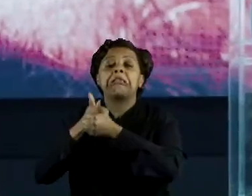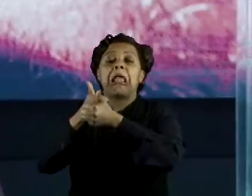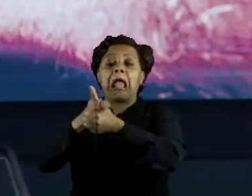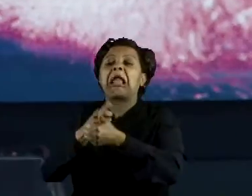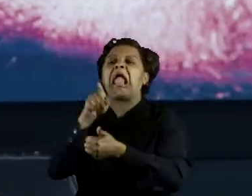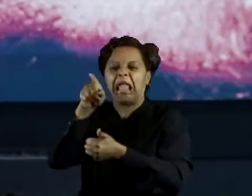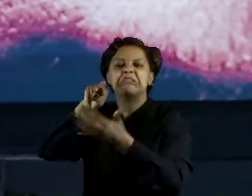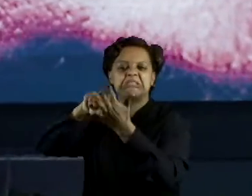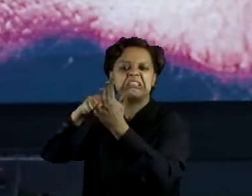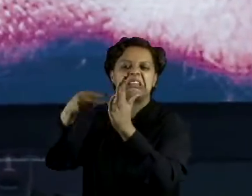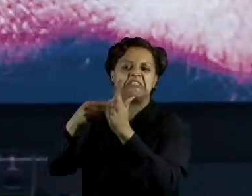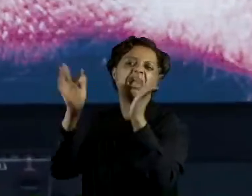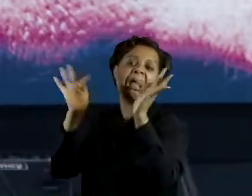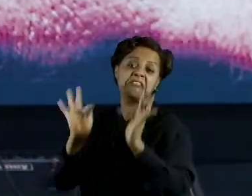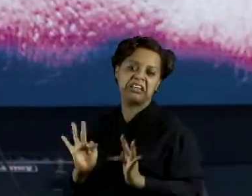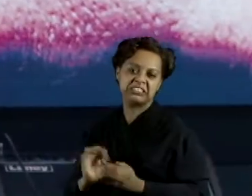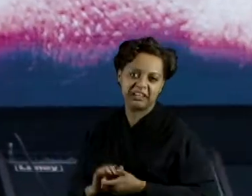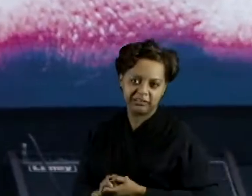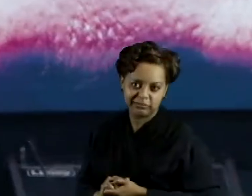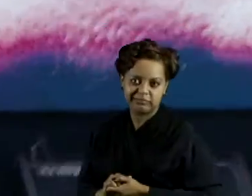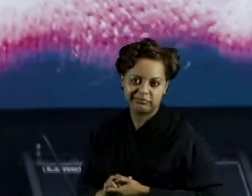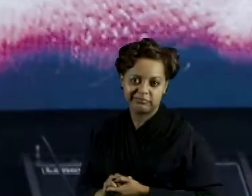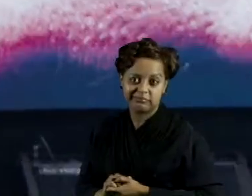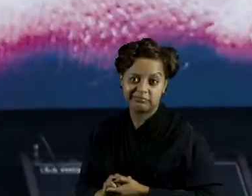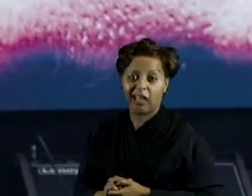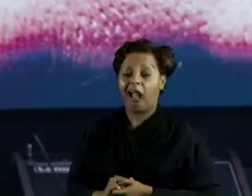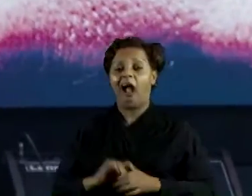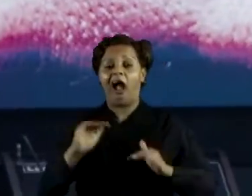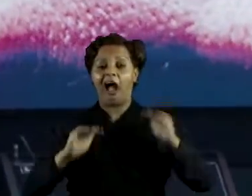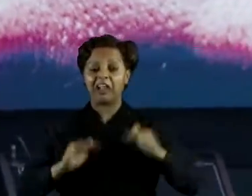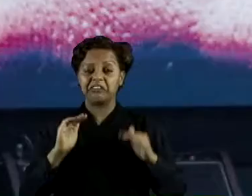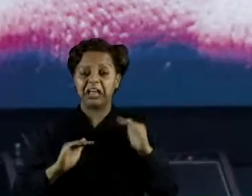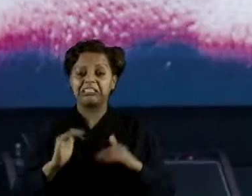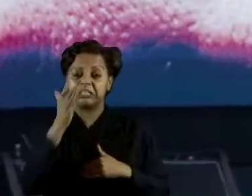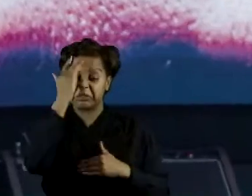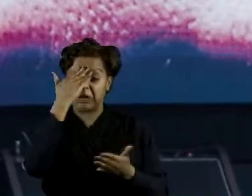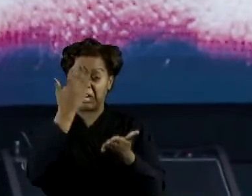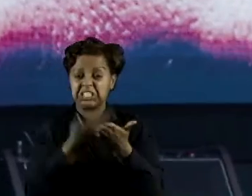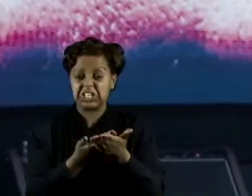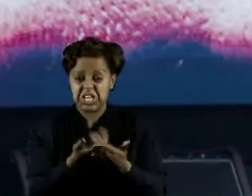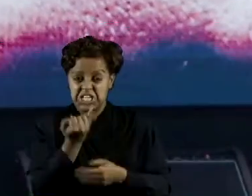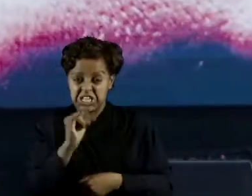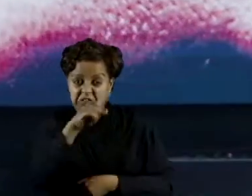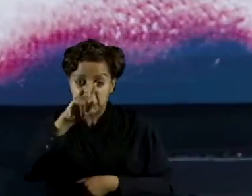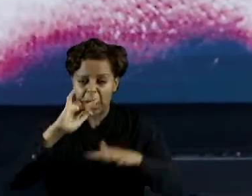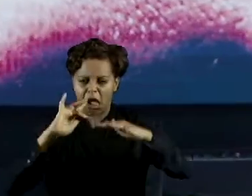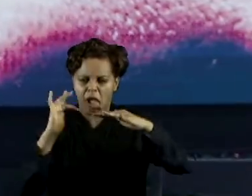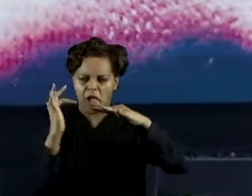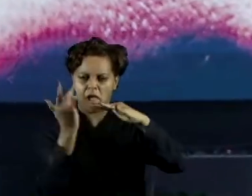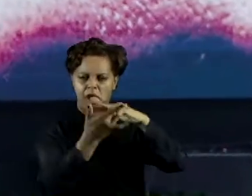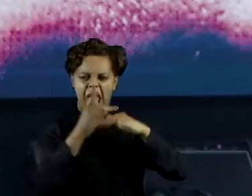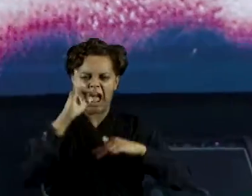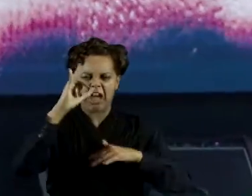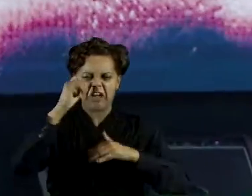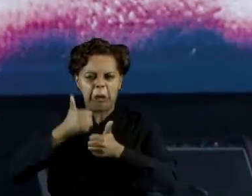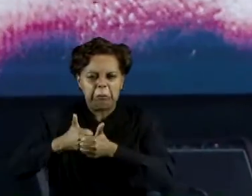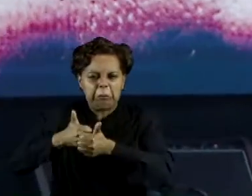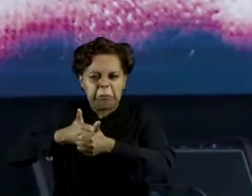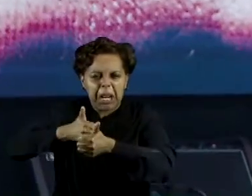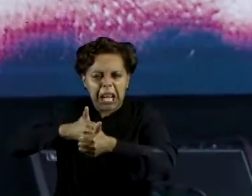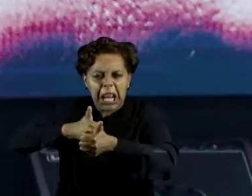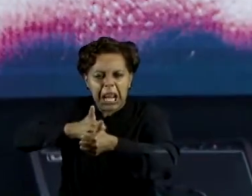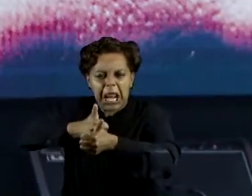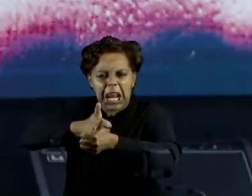muitas pessoas acreditam que se a sua rede social for muito farta, a pessoa vai ser